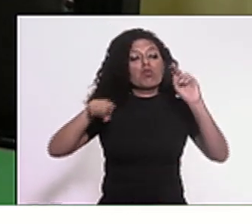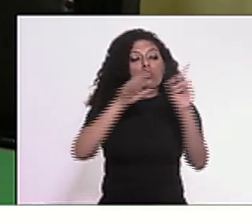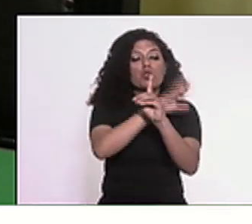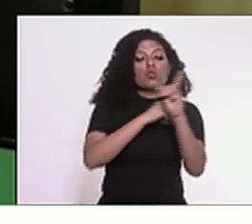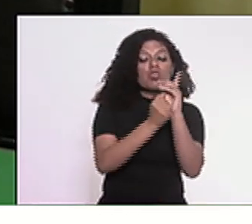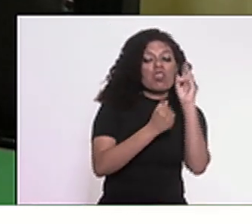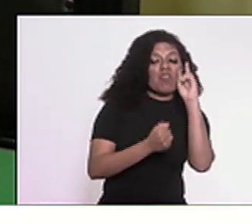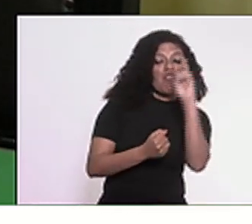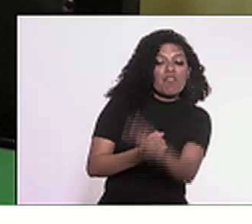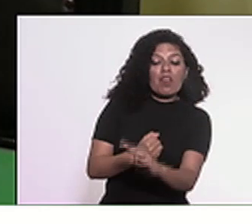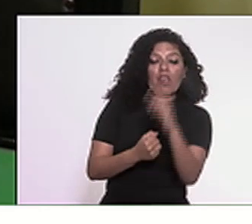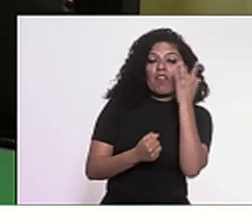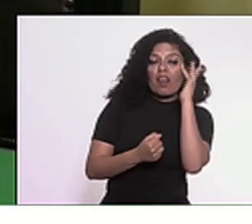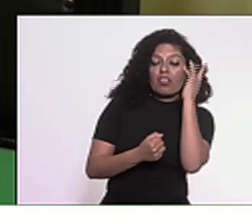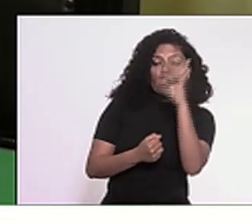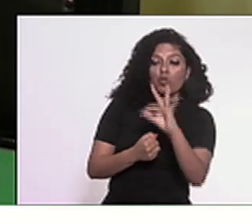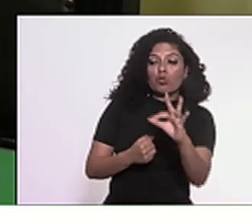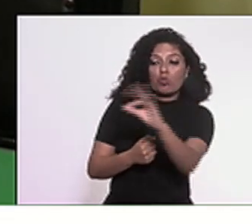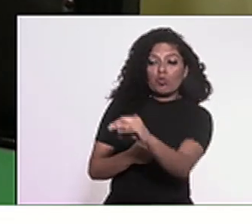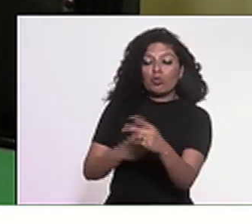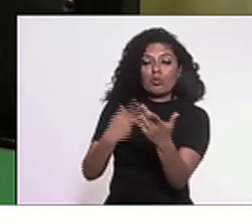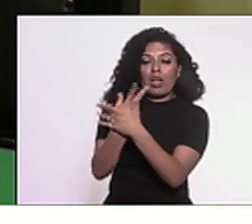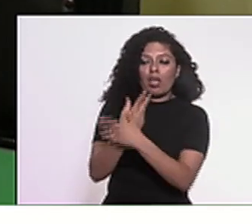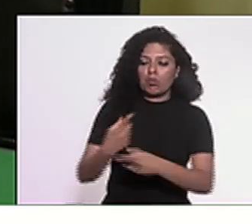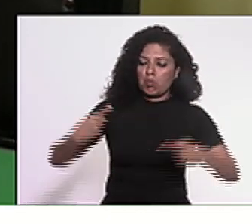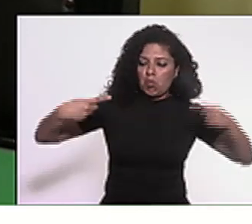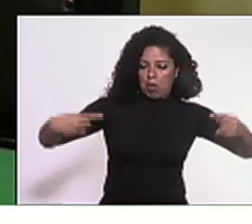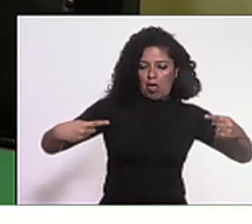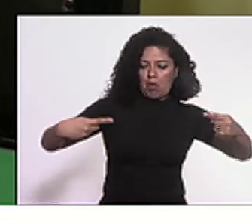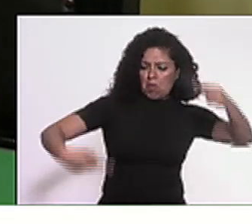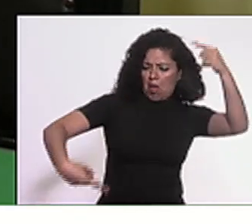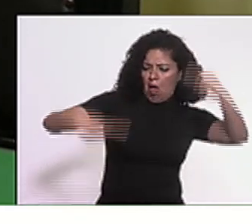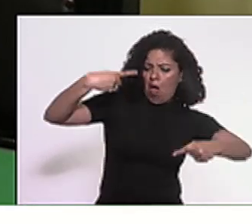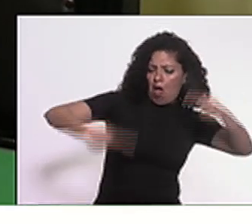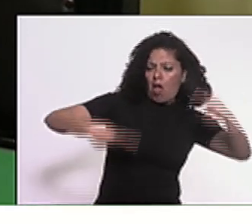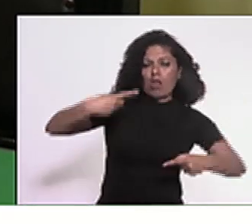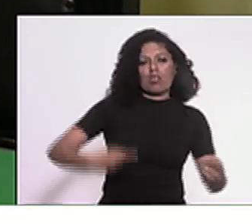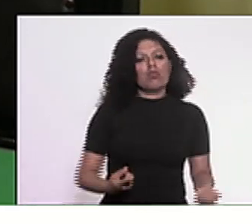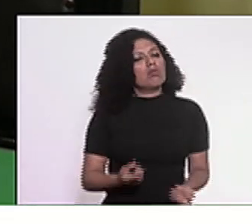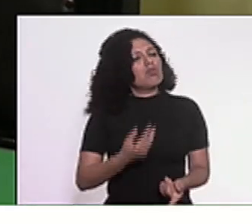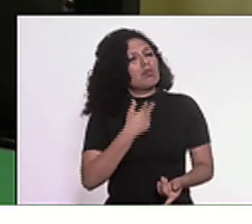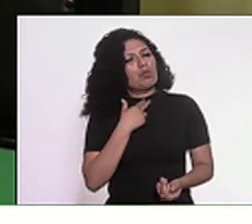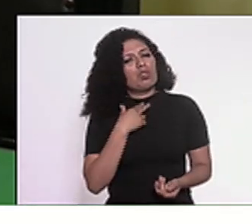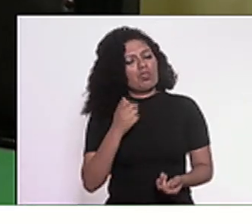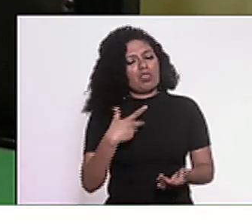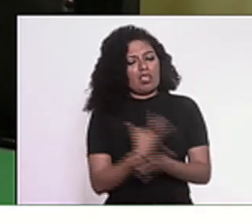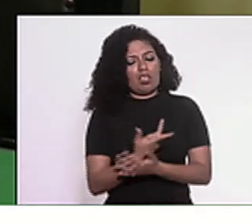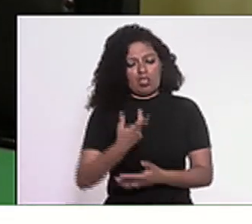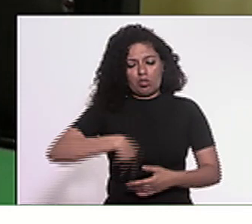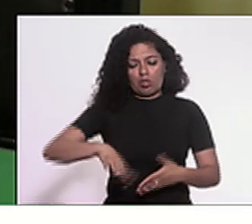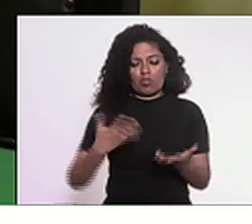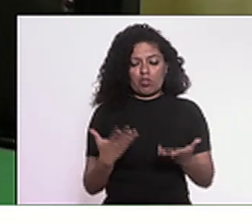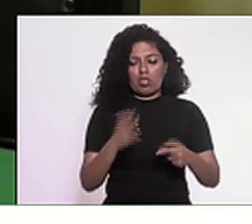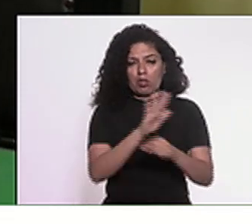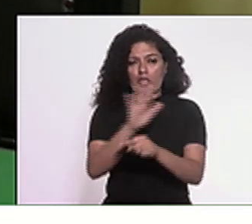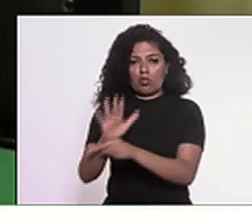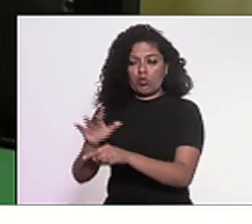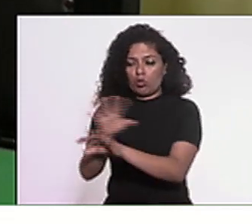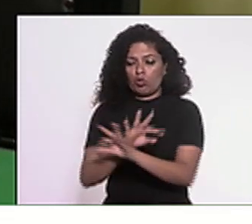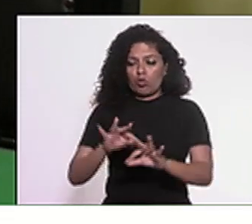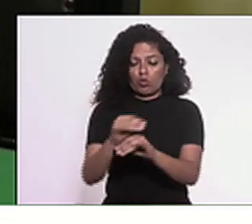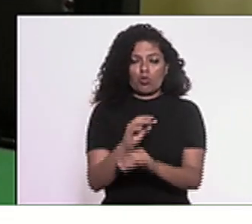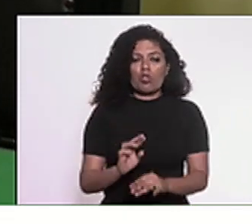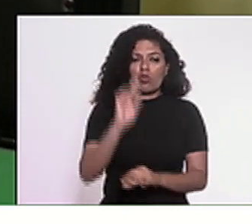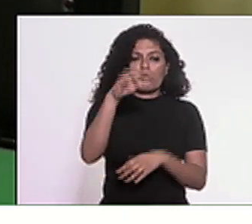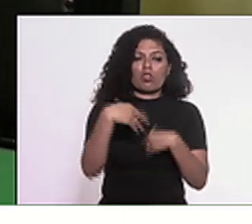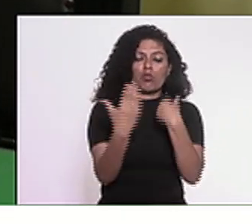a sociedade também contra o policial militar, não é isso que nós queremos. Nós queremos um apoio de todos os agentes de segurança